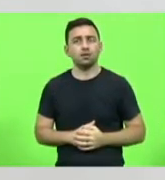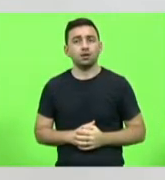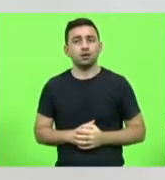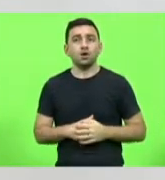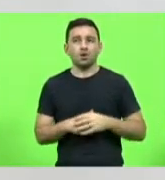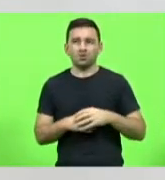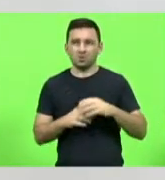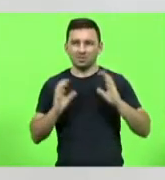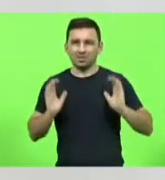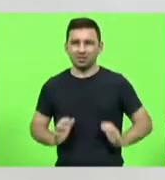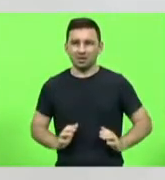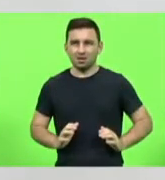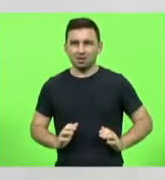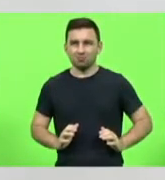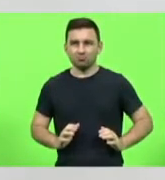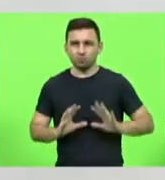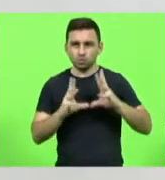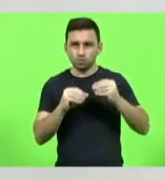milhões por mês,